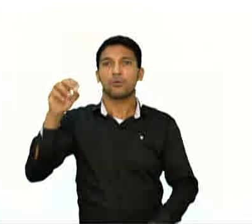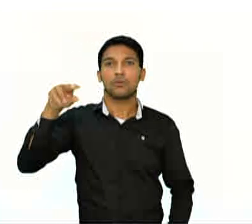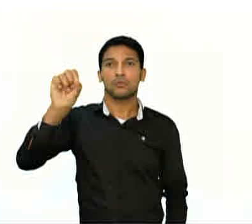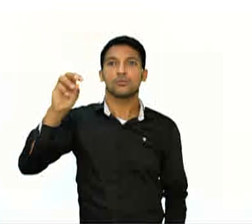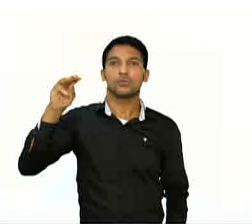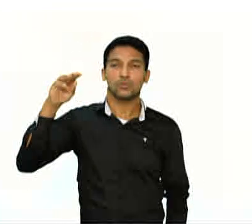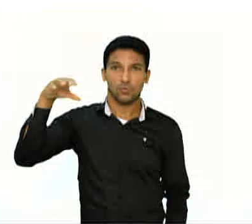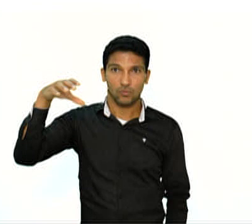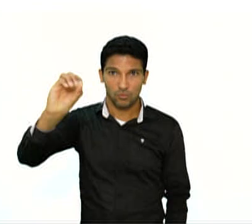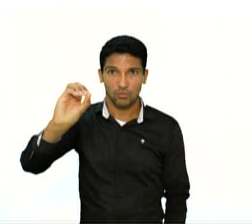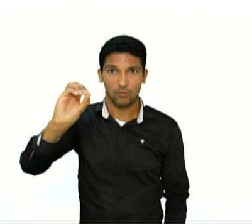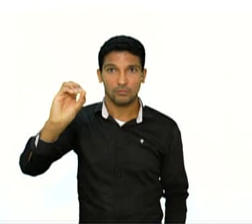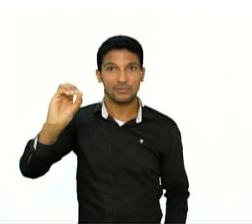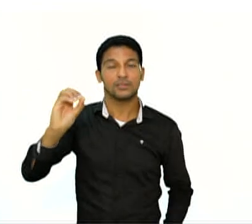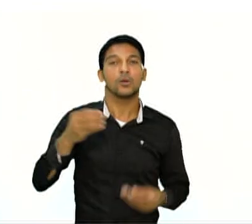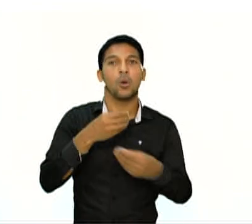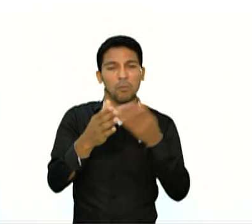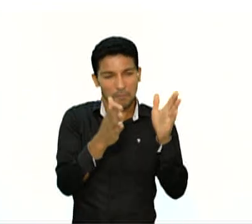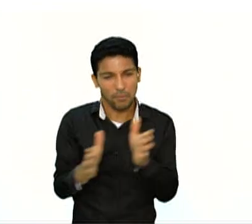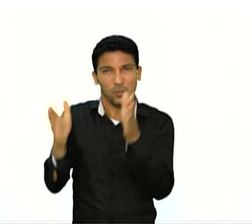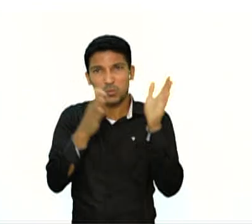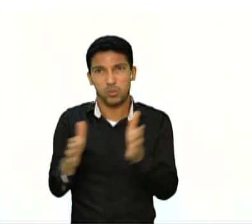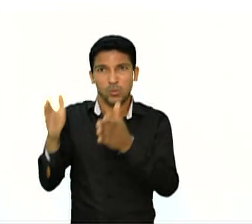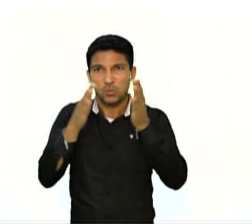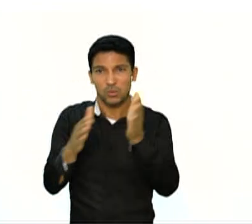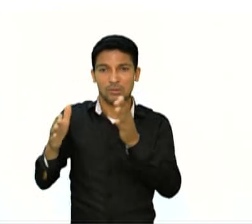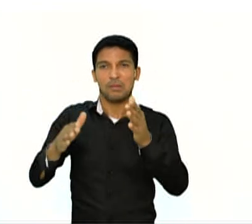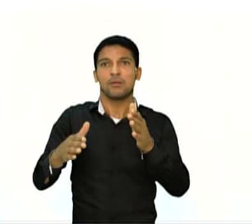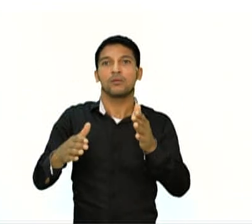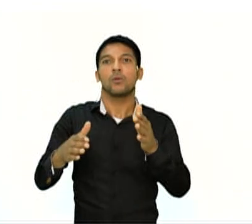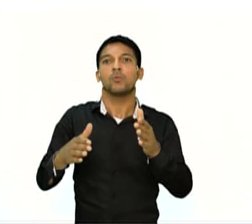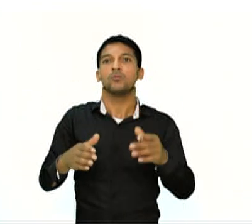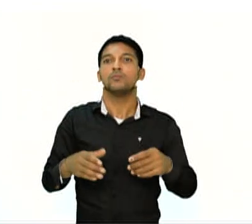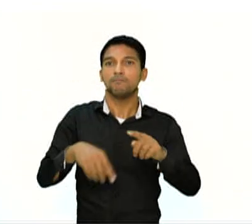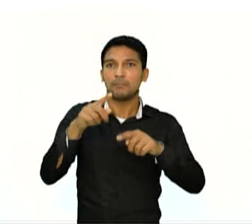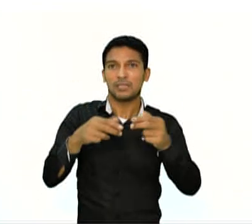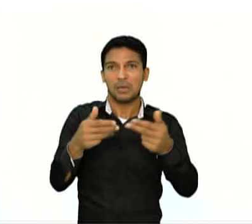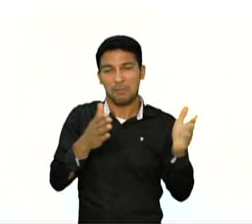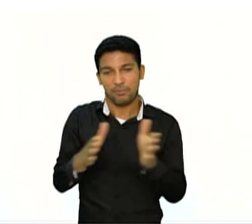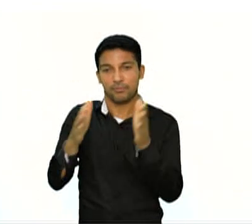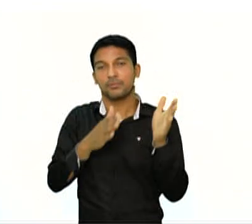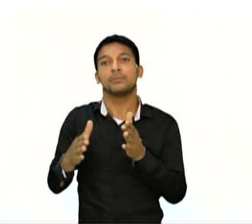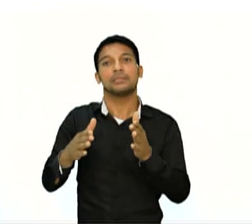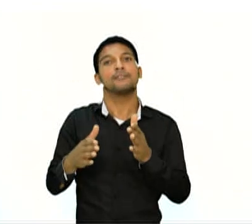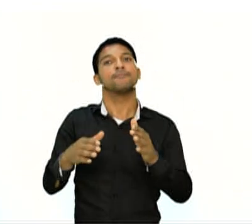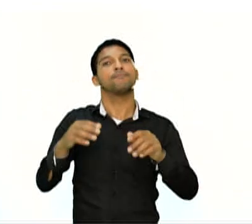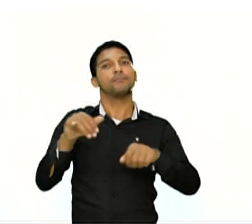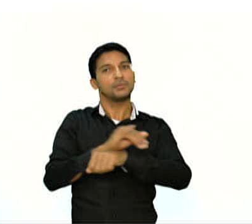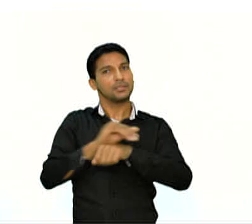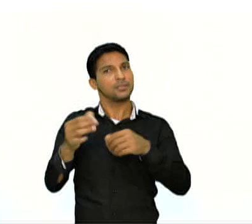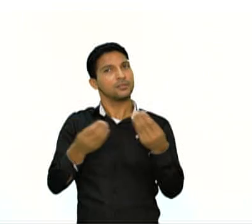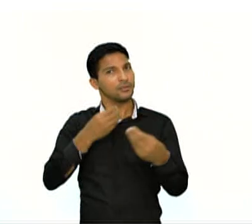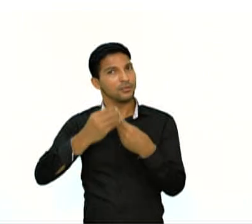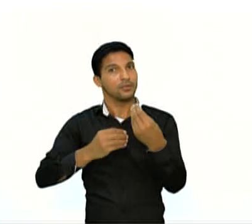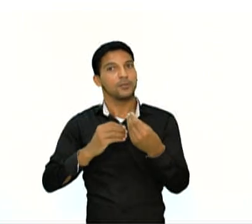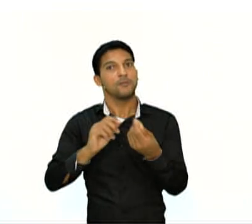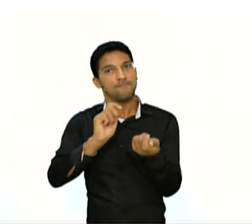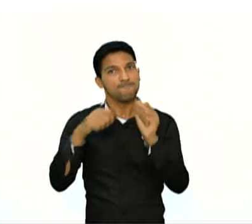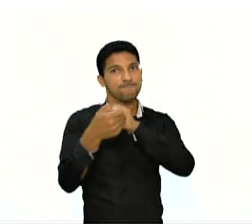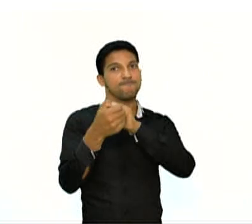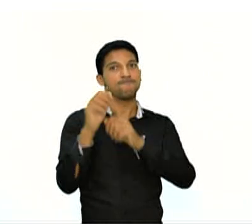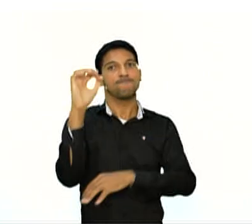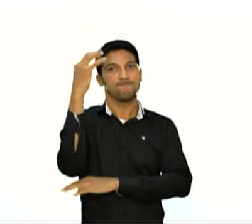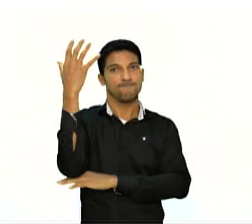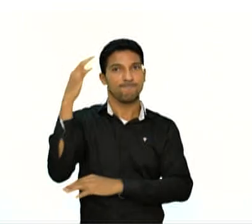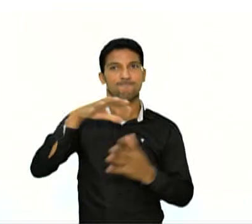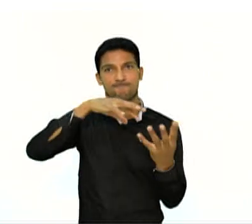as desigualdades sociais. Aí vocês devem escrever dentro da seguinte proposta: o Brasil está em